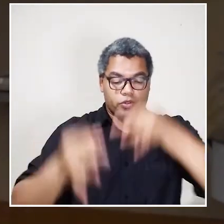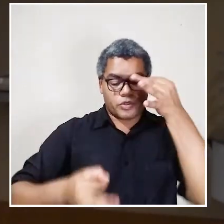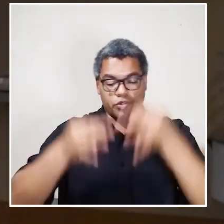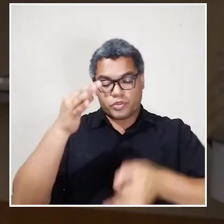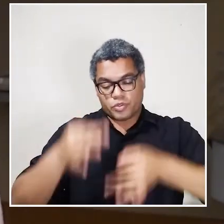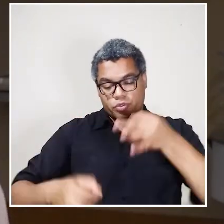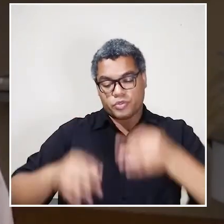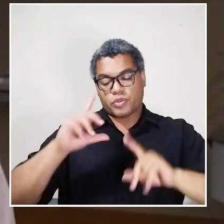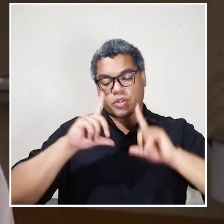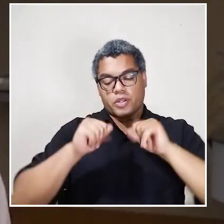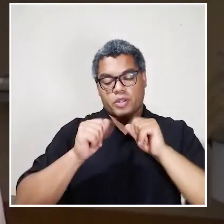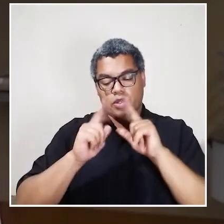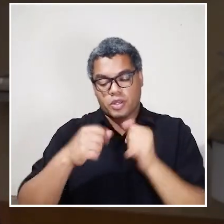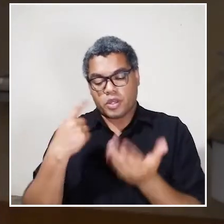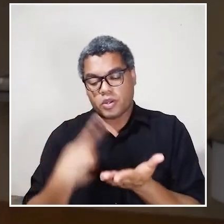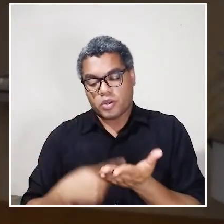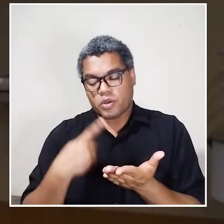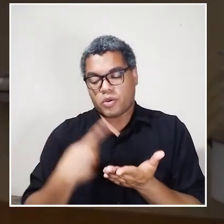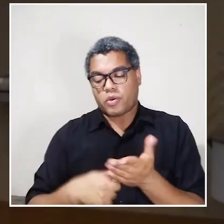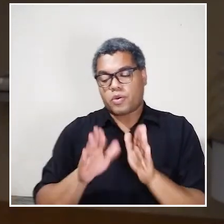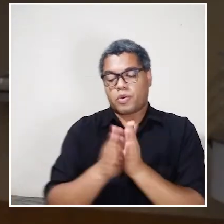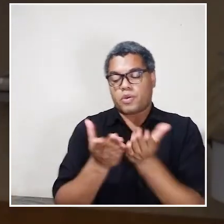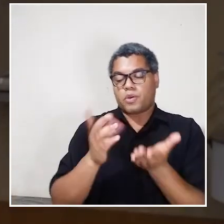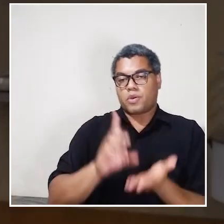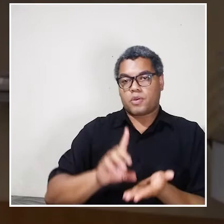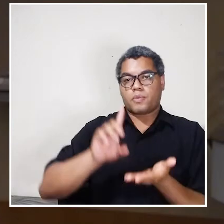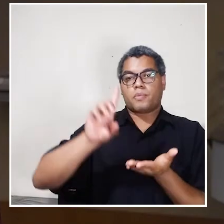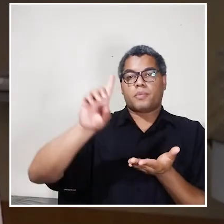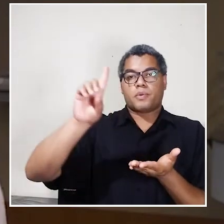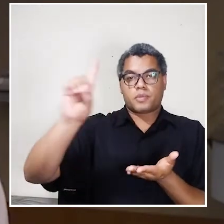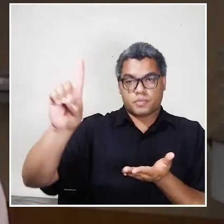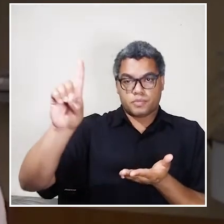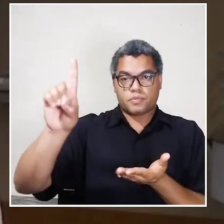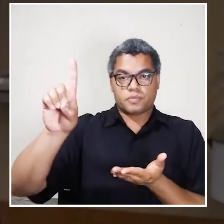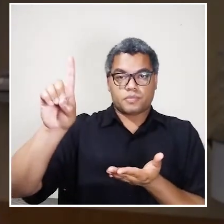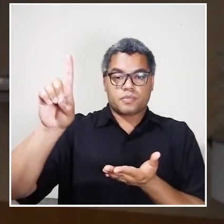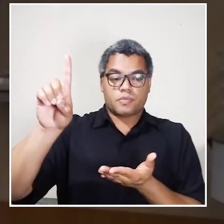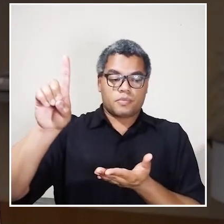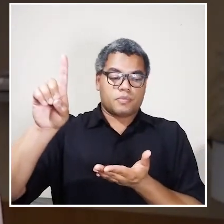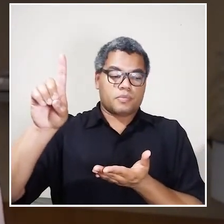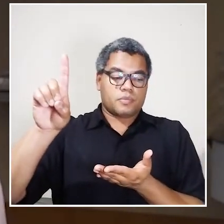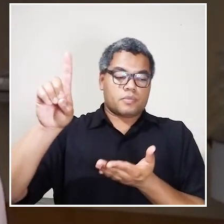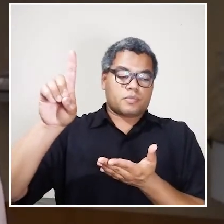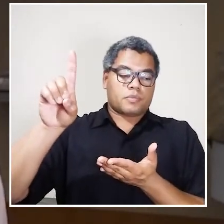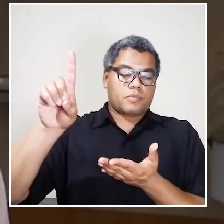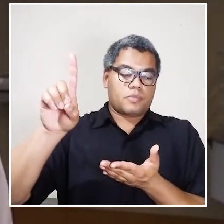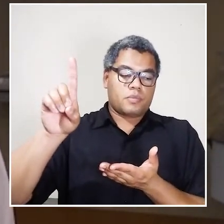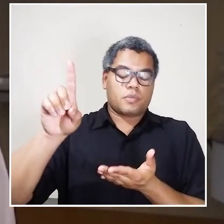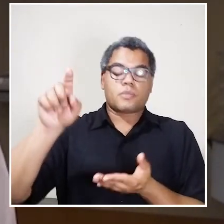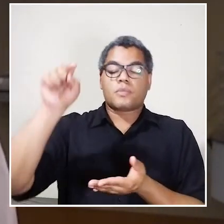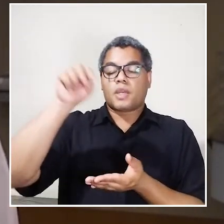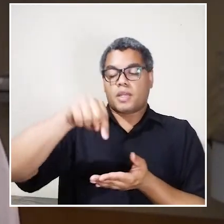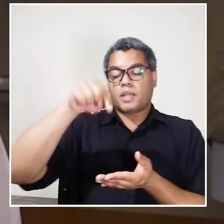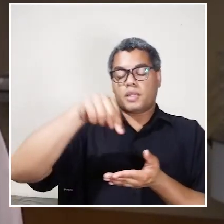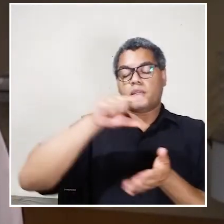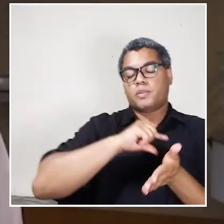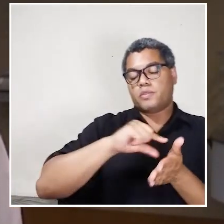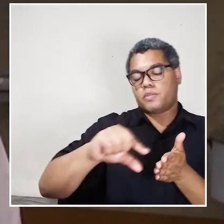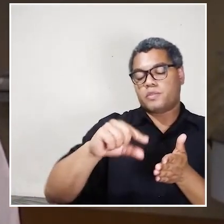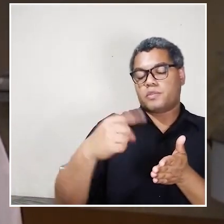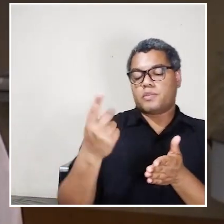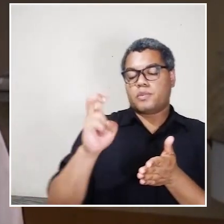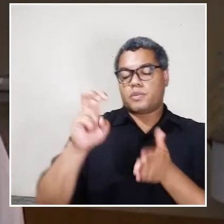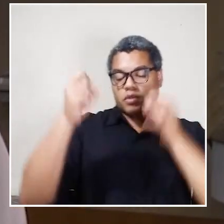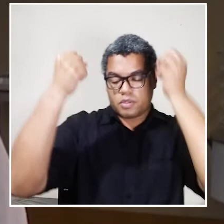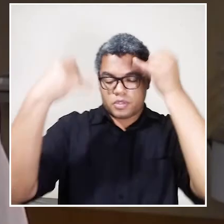de cumprir a sua palavra de juízo, se ele não andasse nos caminhos do Senhor, mas ali a certa altura no versículo 15